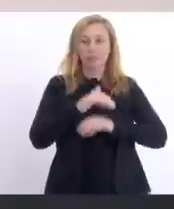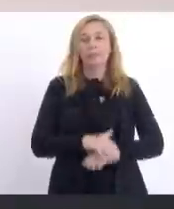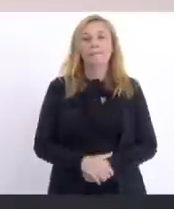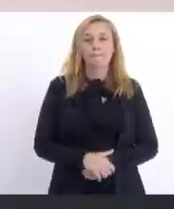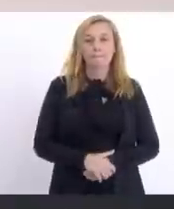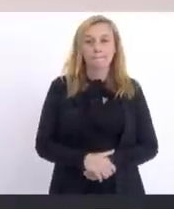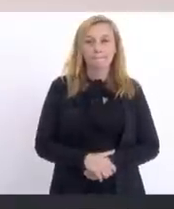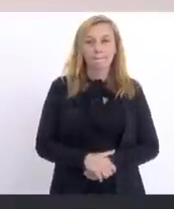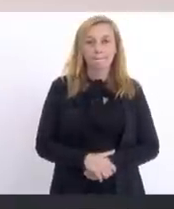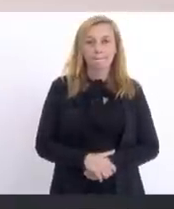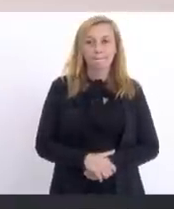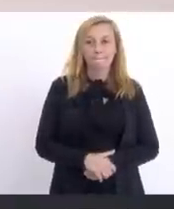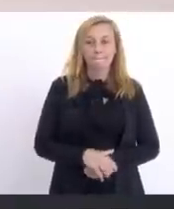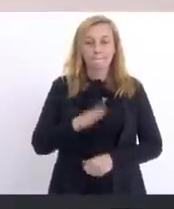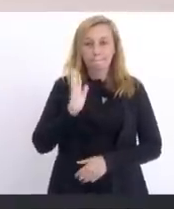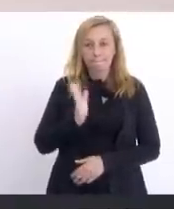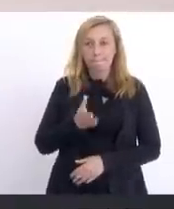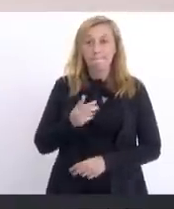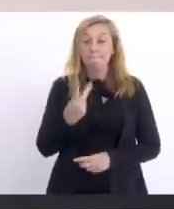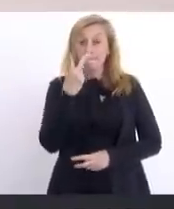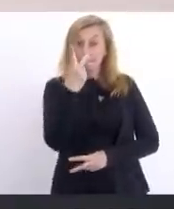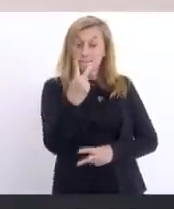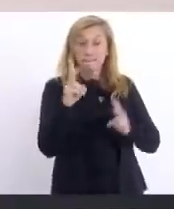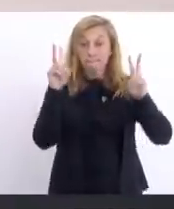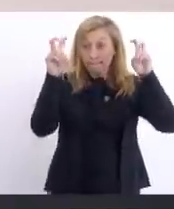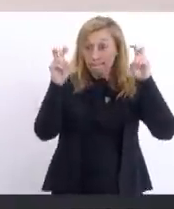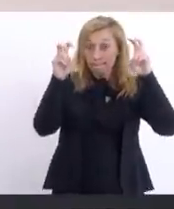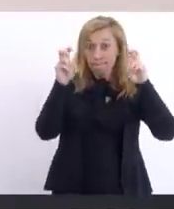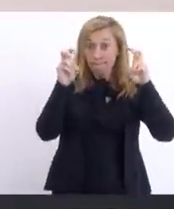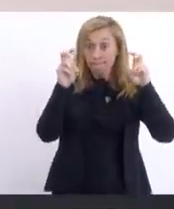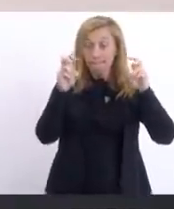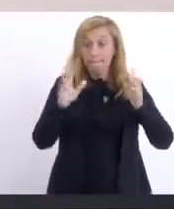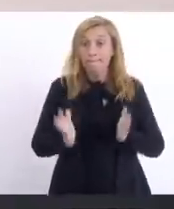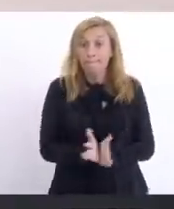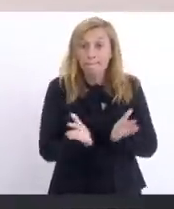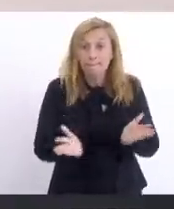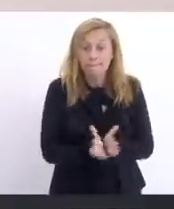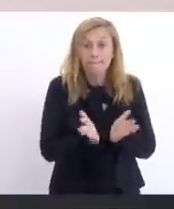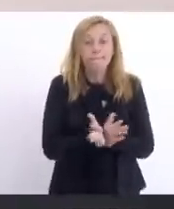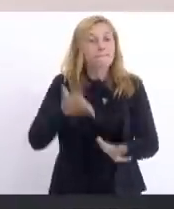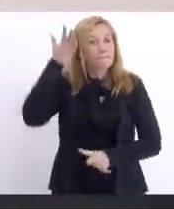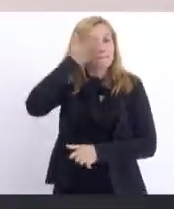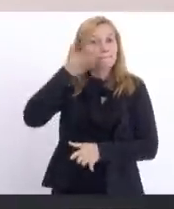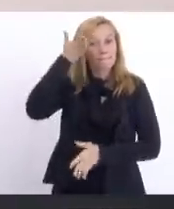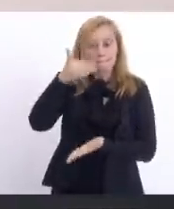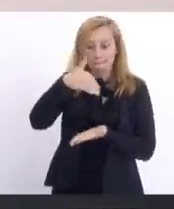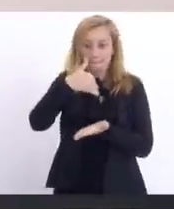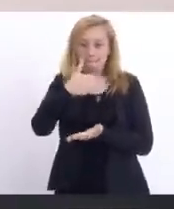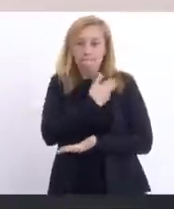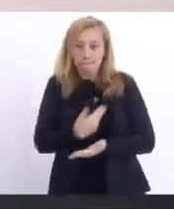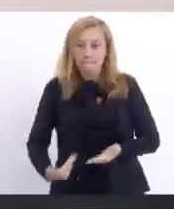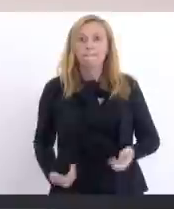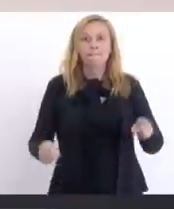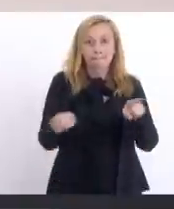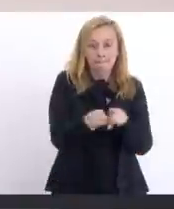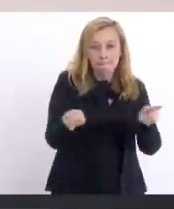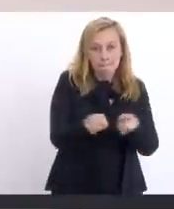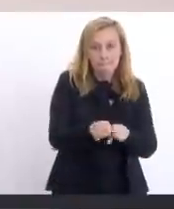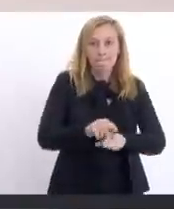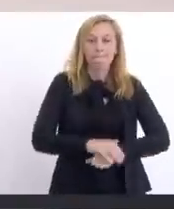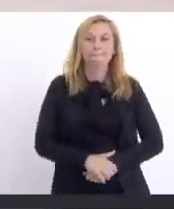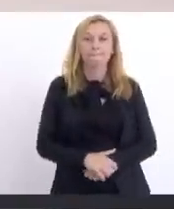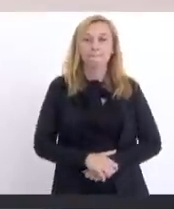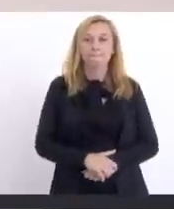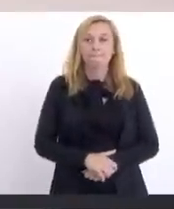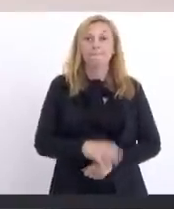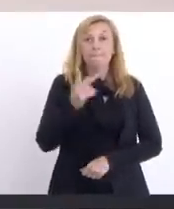É uma questão pontual. São duas questões, a calamidade e tem uma mensagem do governo também,